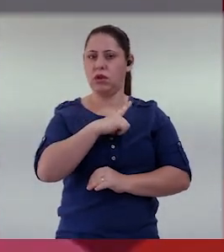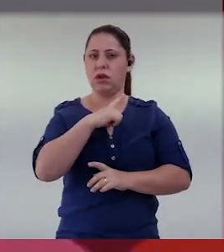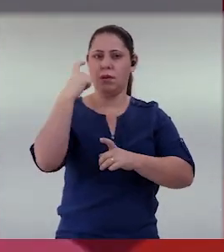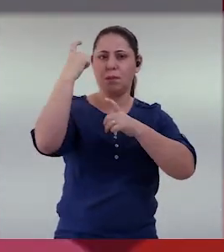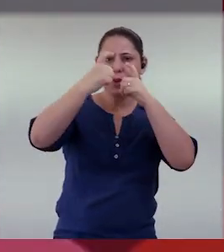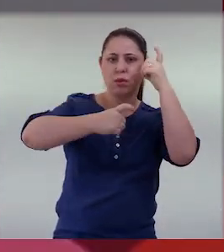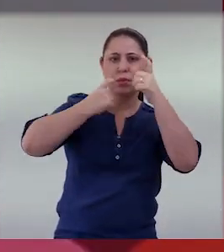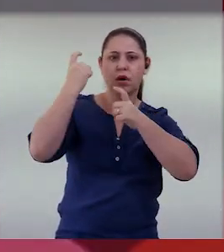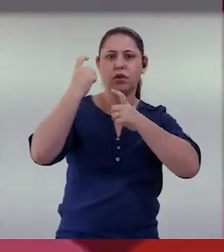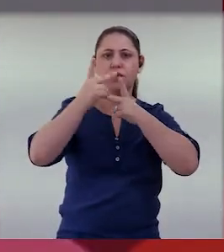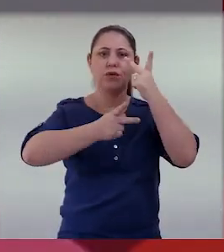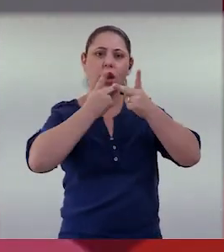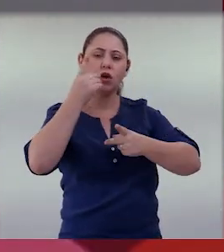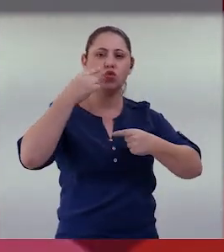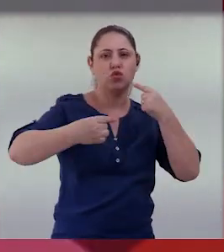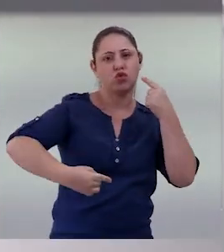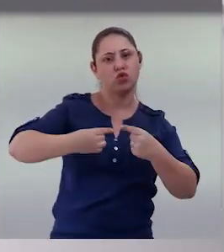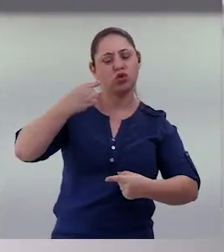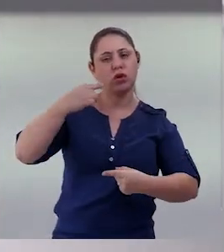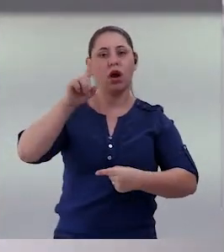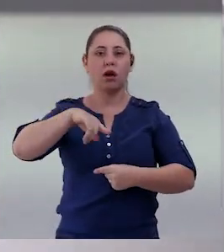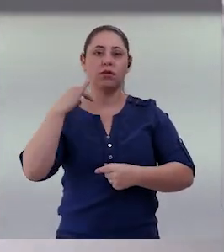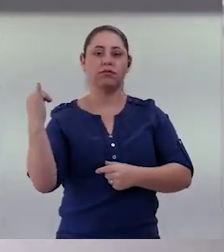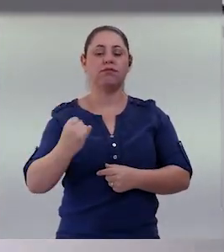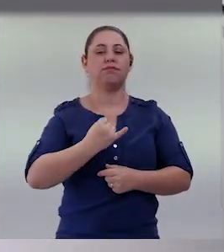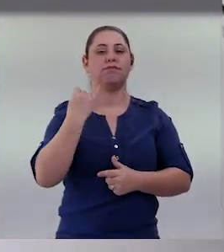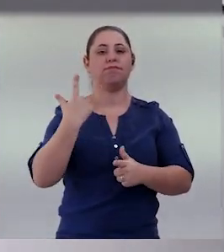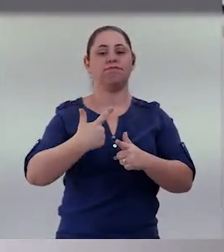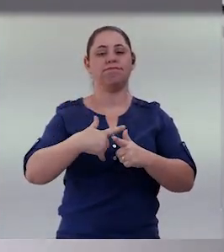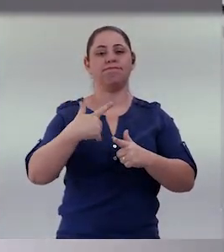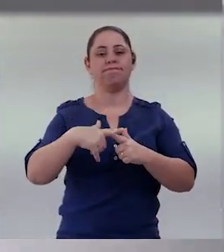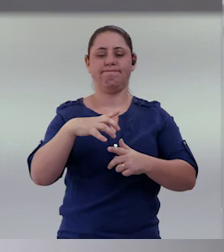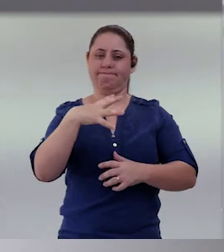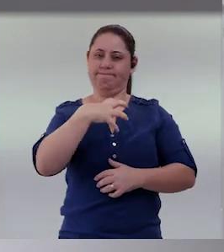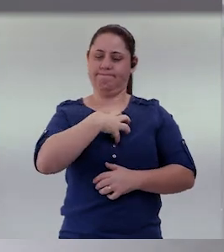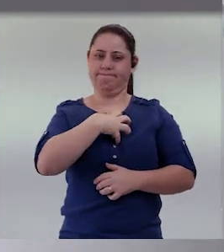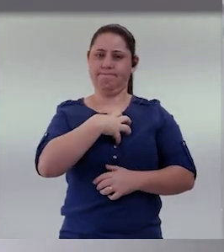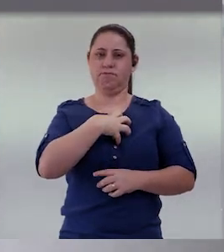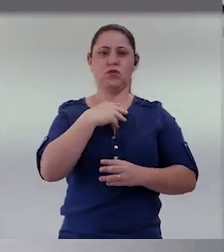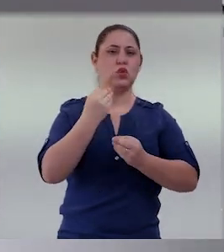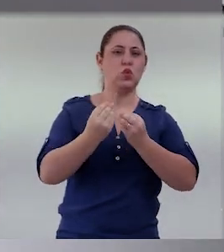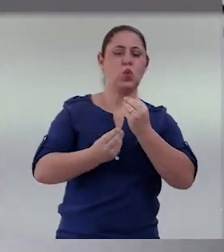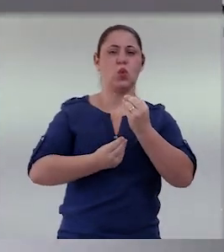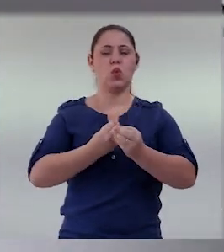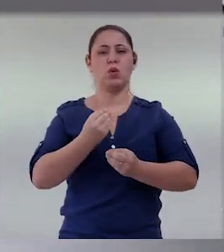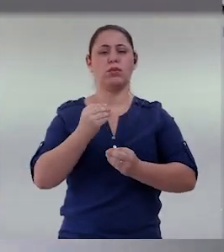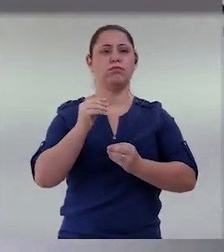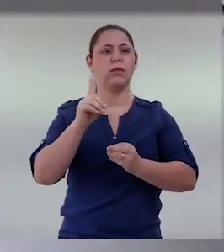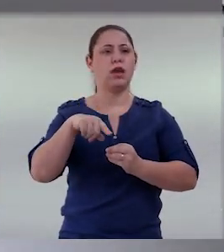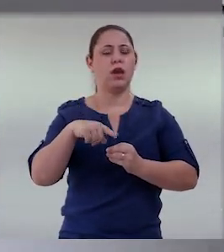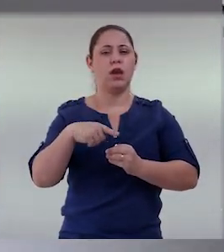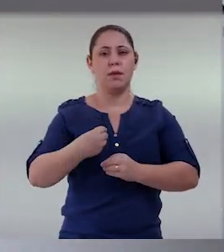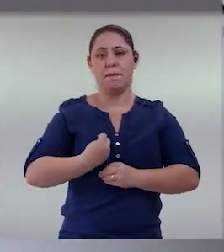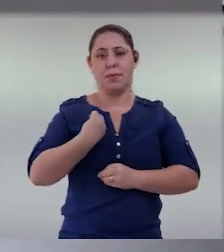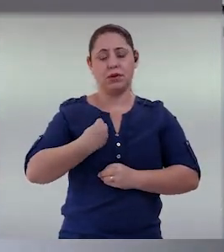isso, as autoridades estão falando sobre isso, é importante porque a gente se